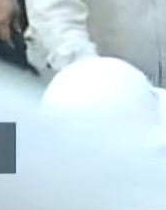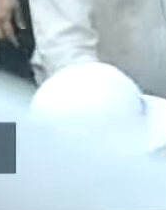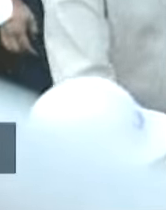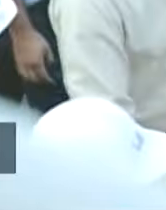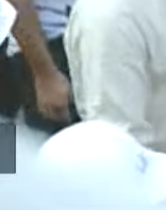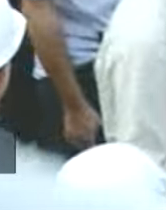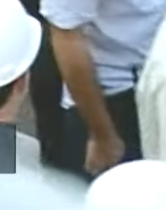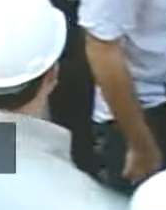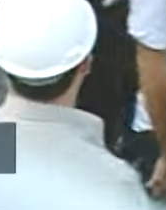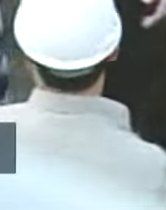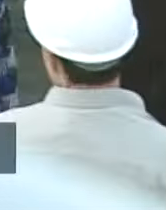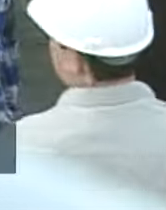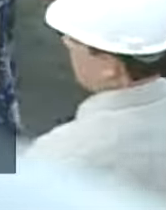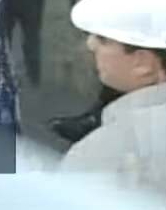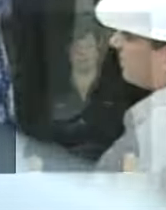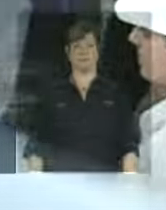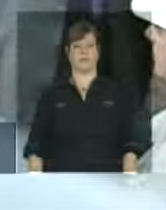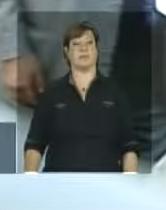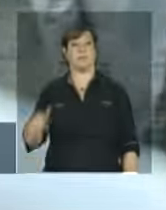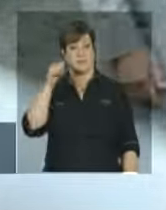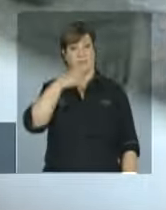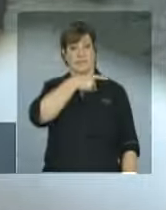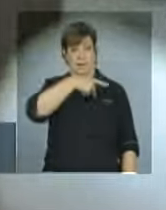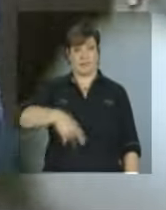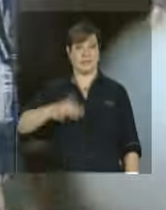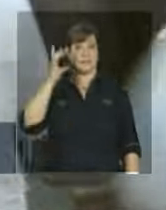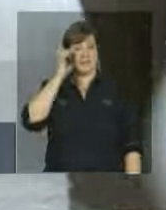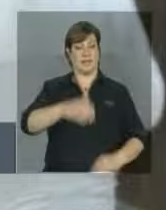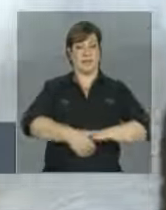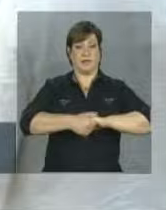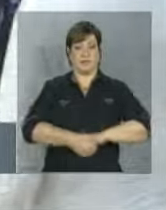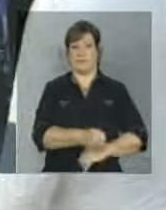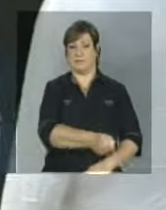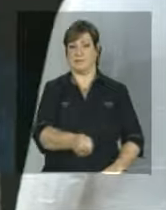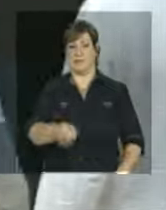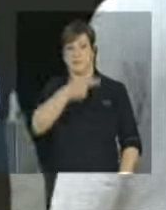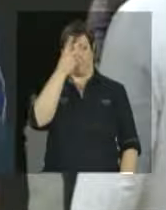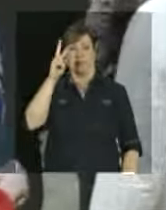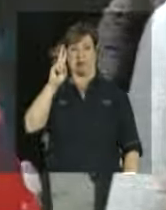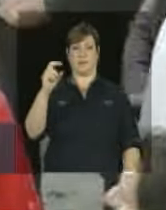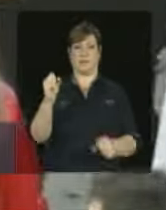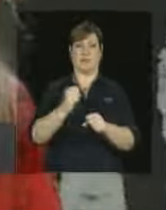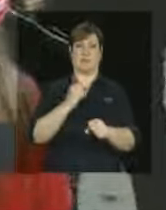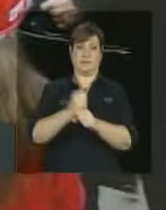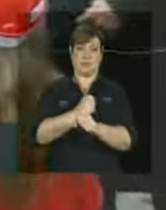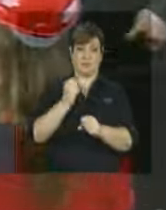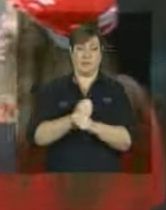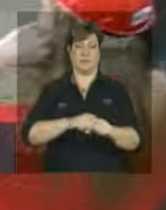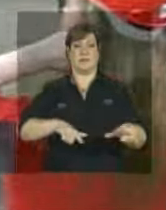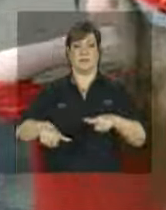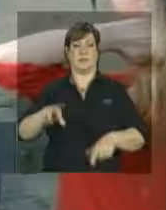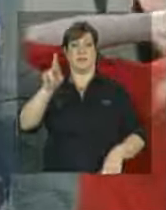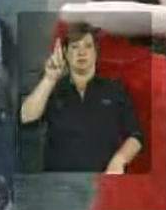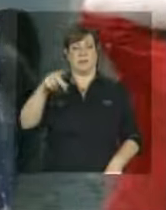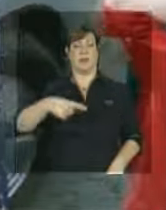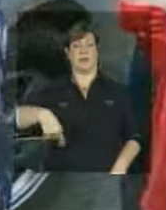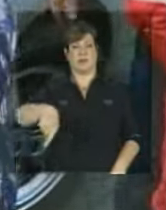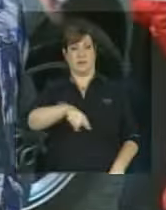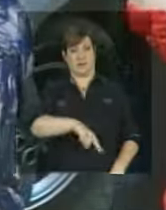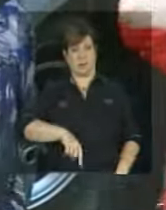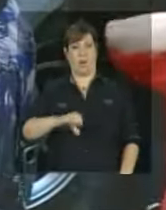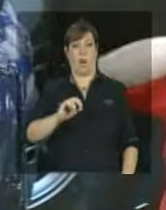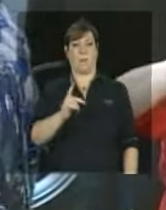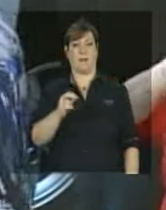Presidenta Dilma, cumprimentando os responsáveis aí, operários e responsáveis também